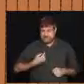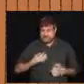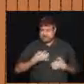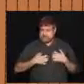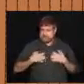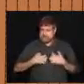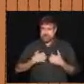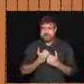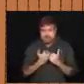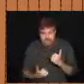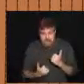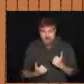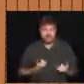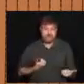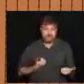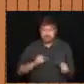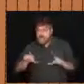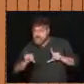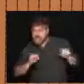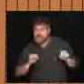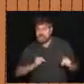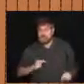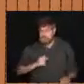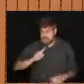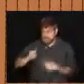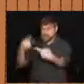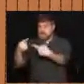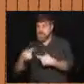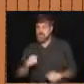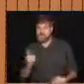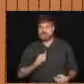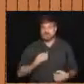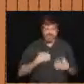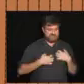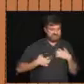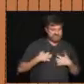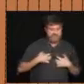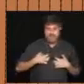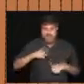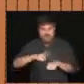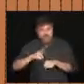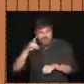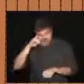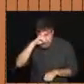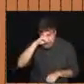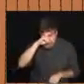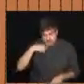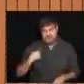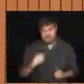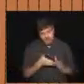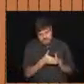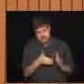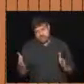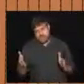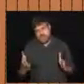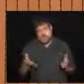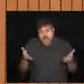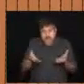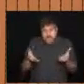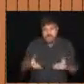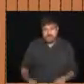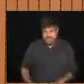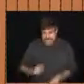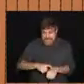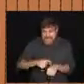nós temos uma grande oportunidade, um momento duro, um momento difícil, mas